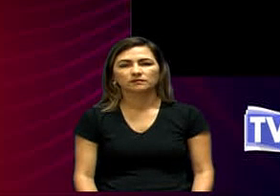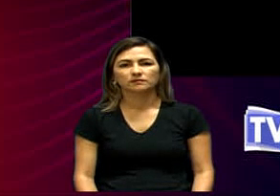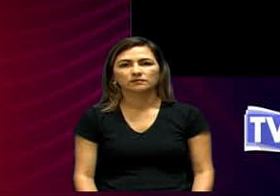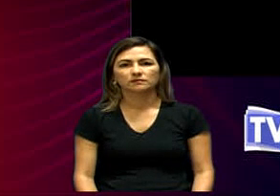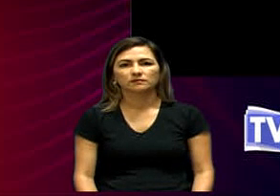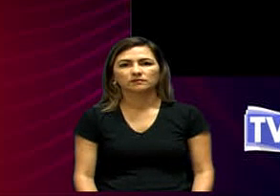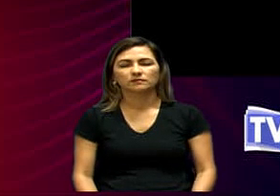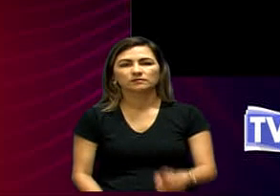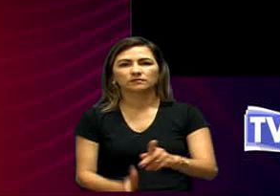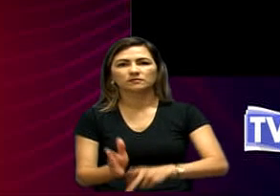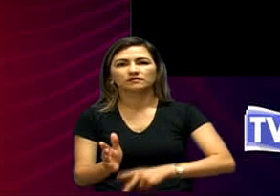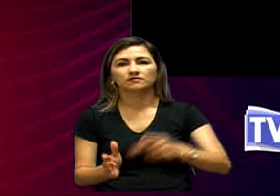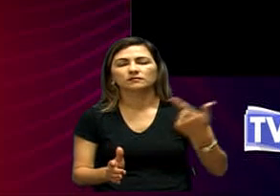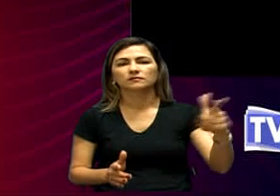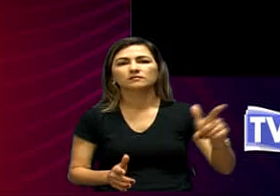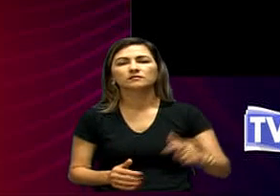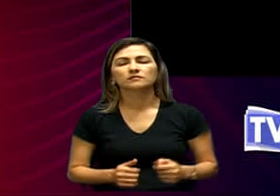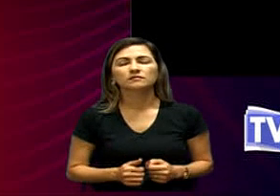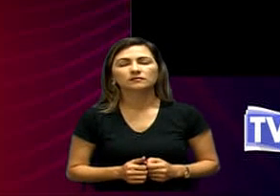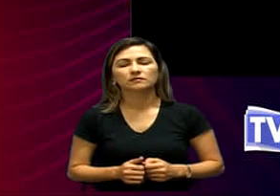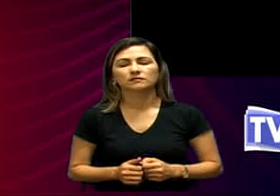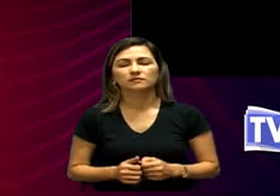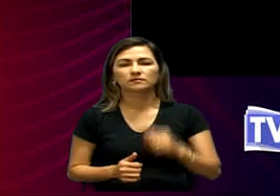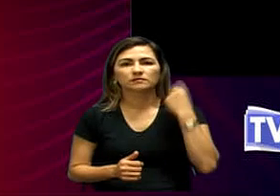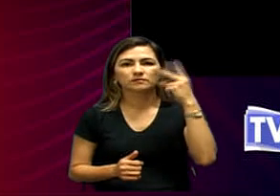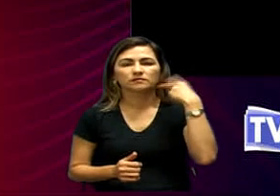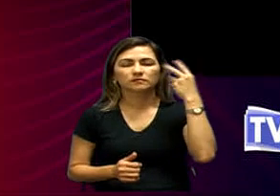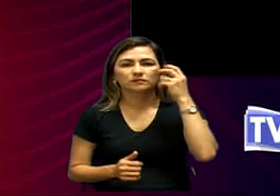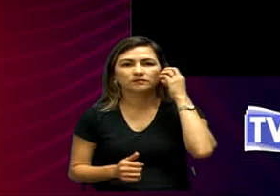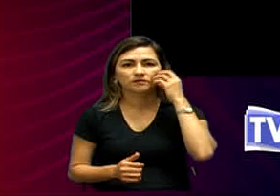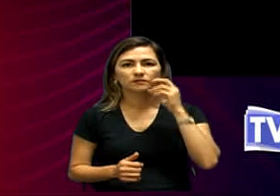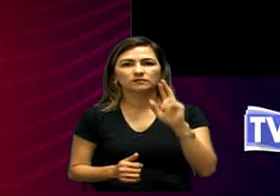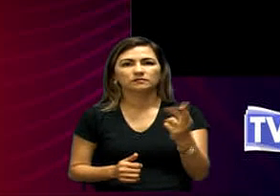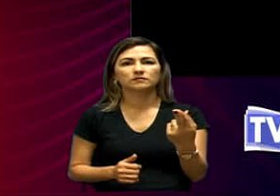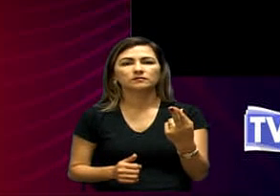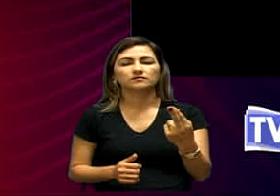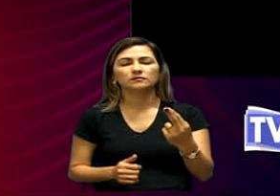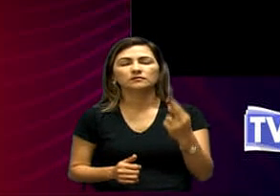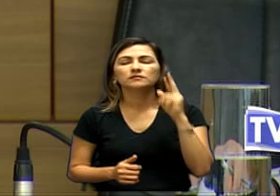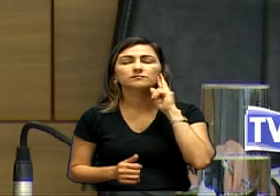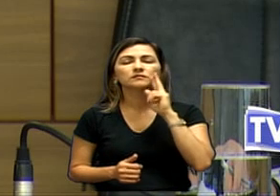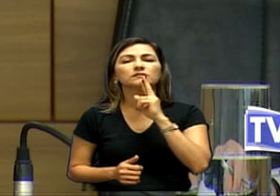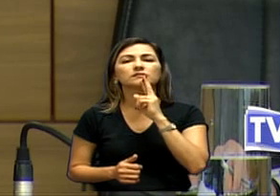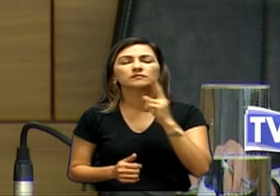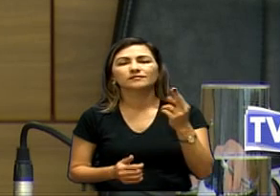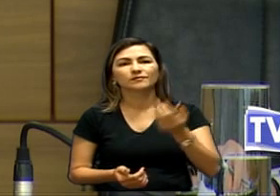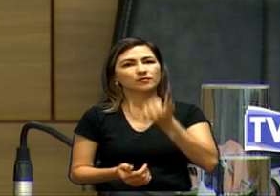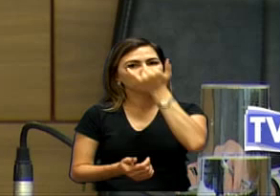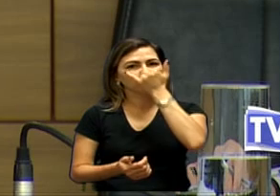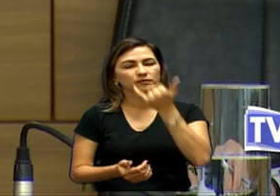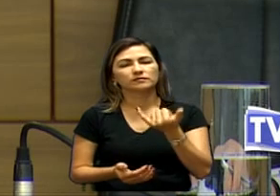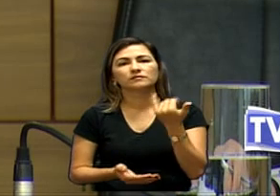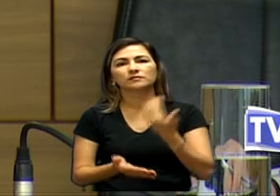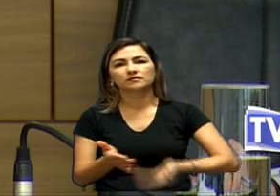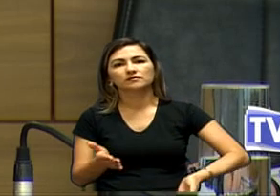O próximo do vereador... Esse vai ficar aprovado. O próximo do vereador Renan Santos está prejudicado. Projeto de